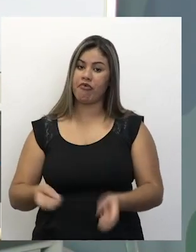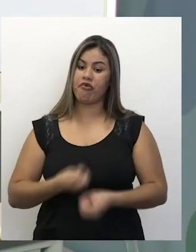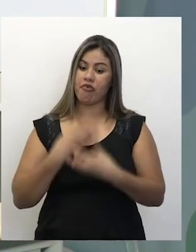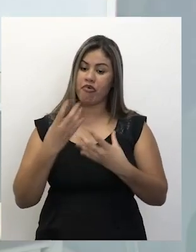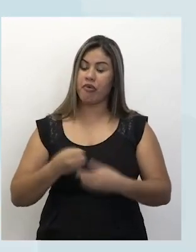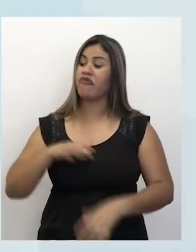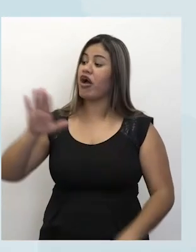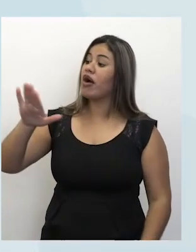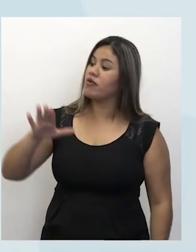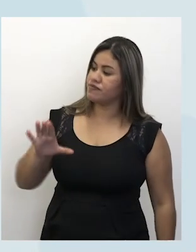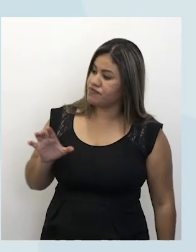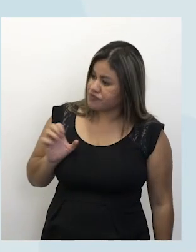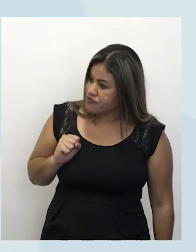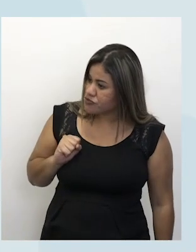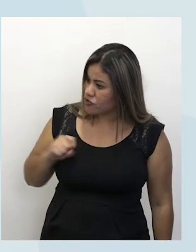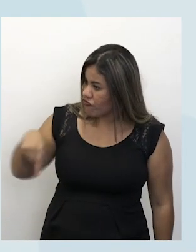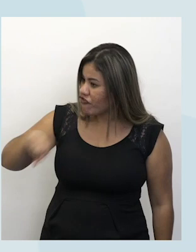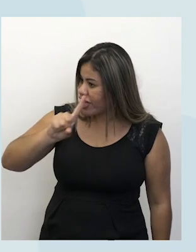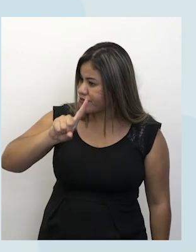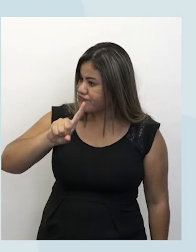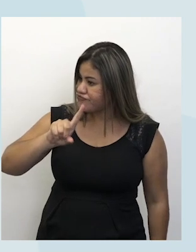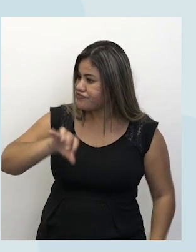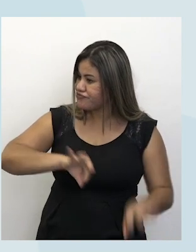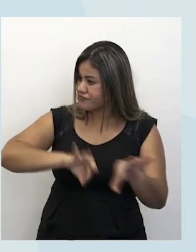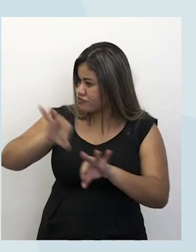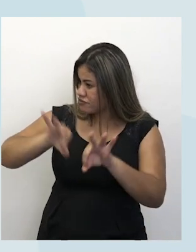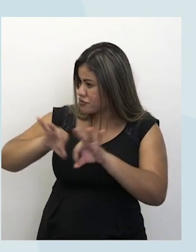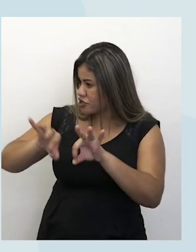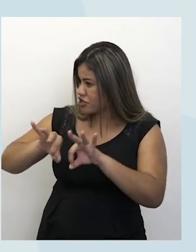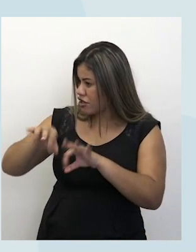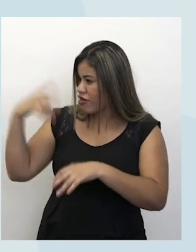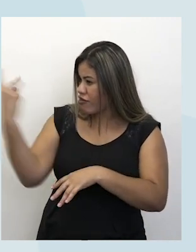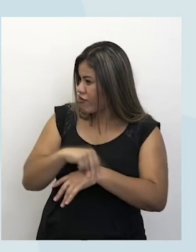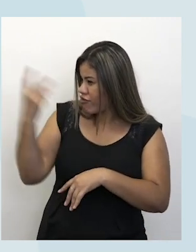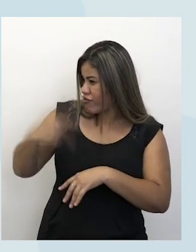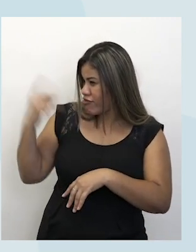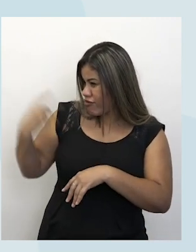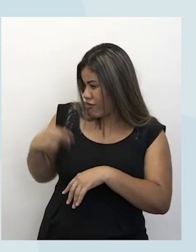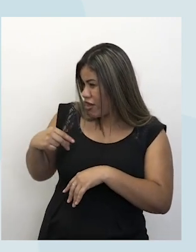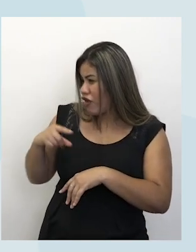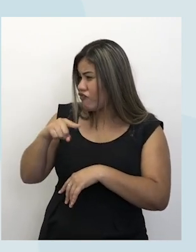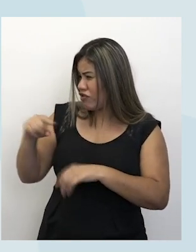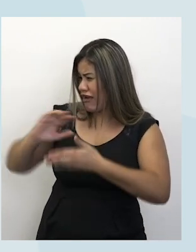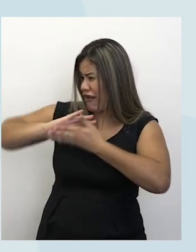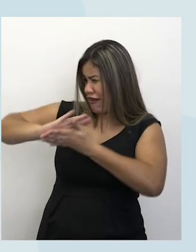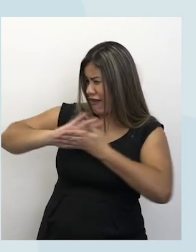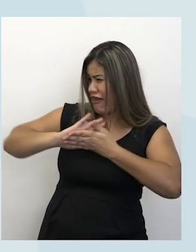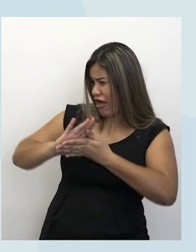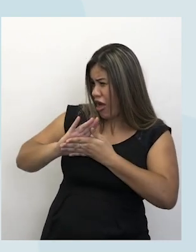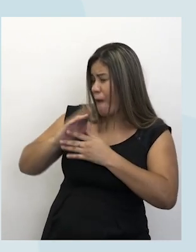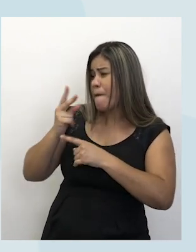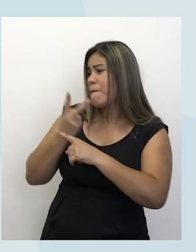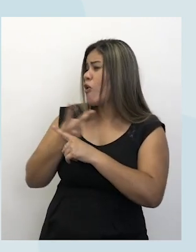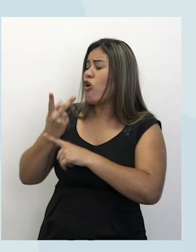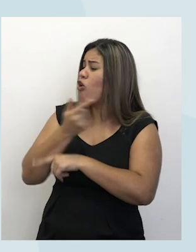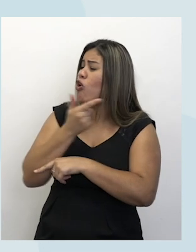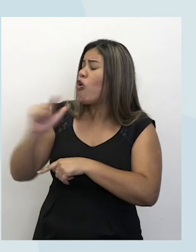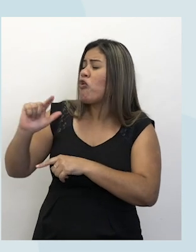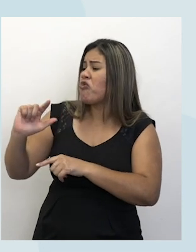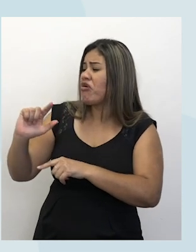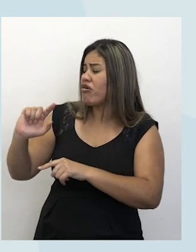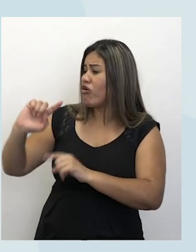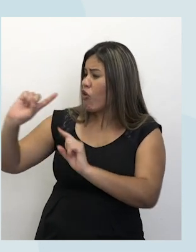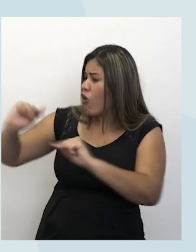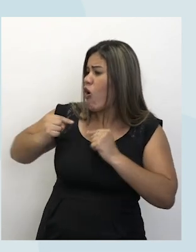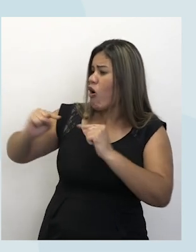amor você vai lá Arranja um jeito de me maltratar Vai lá vai você maltrata um por um jeito de fazer mal para